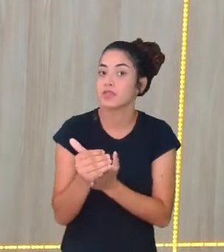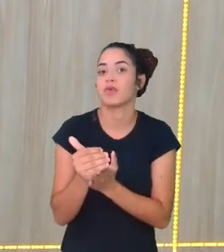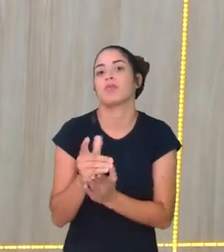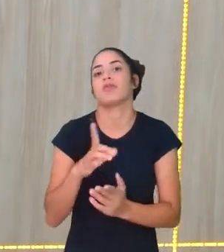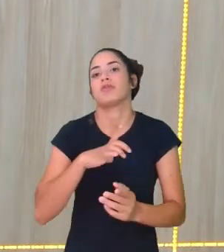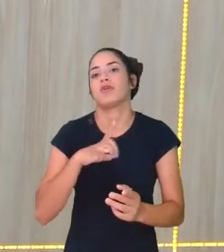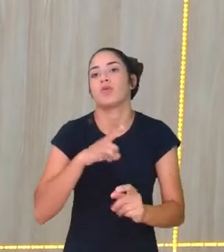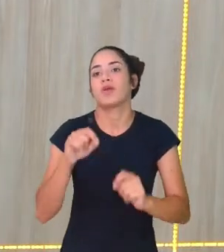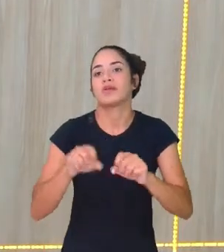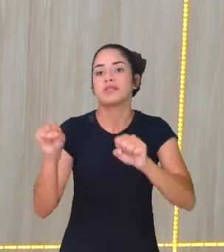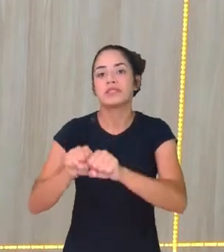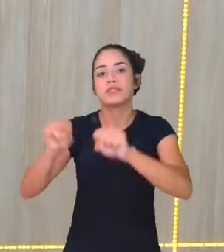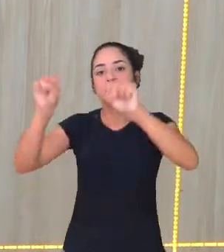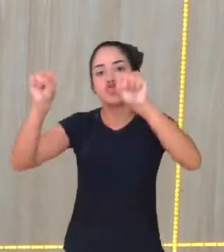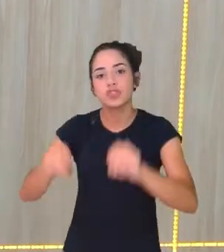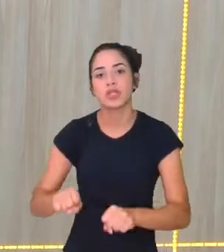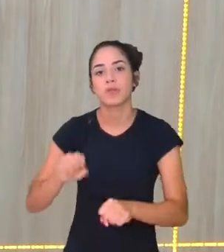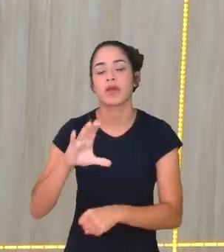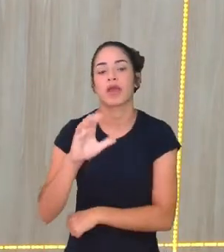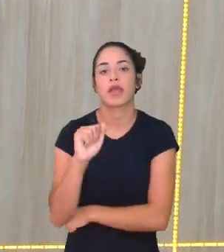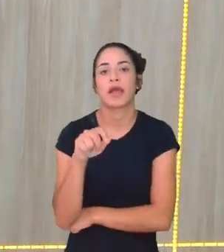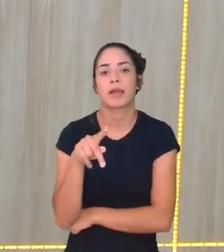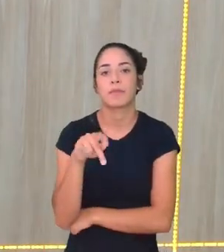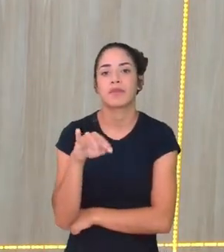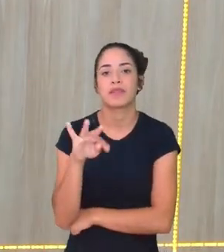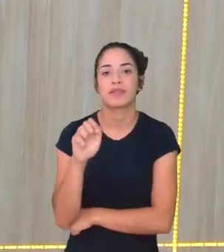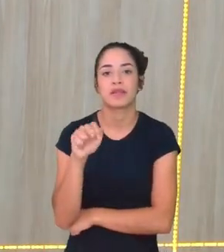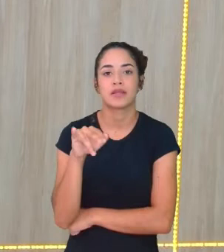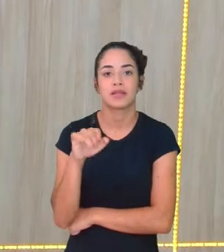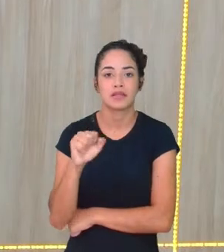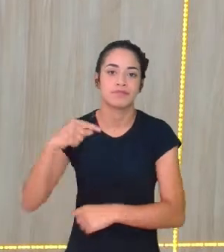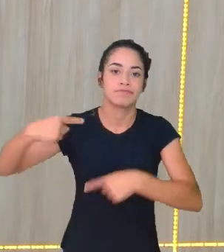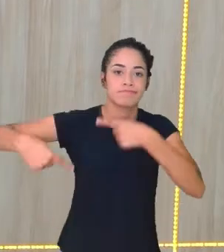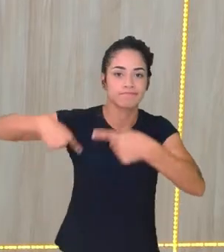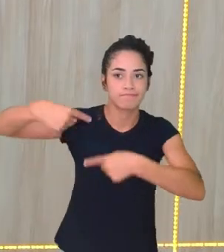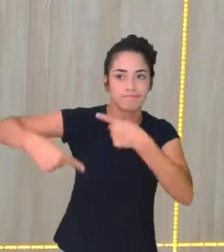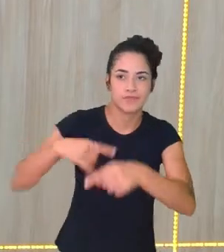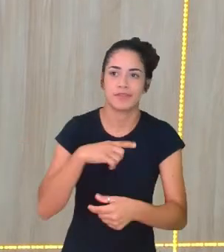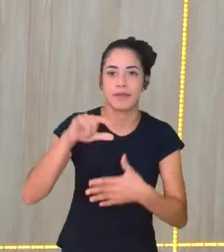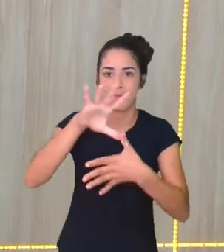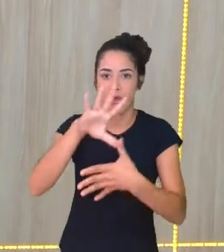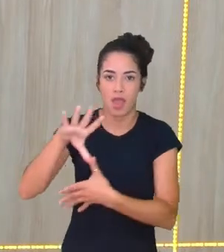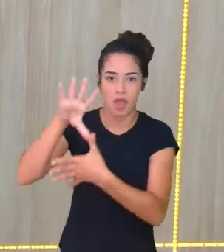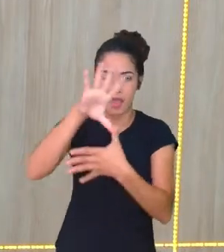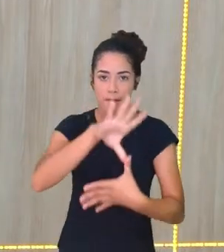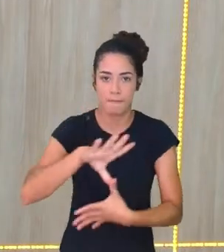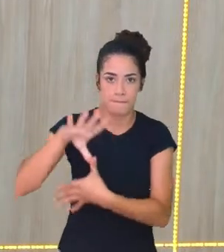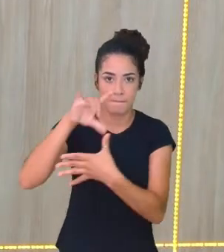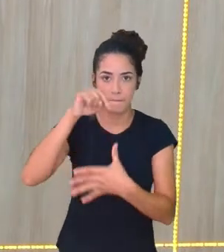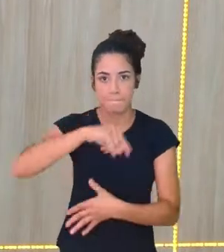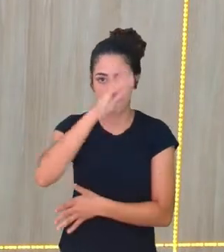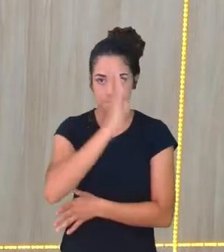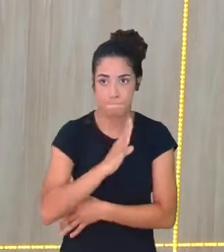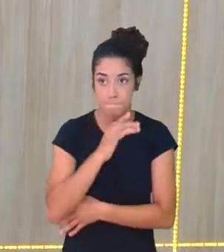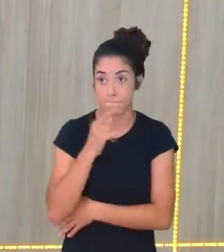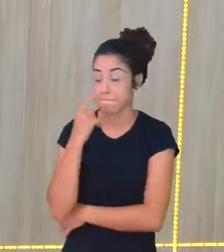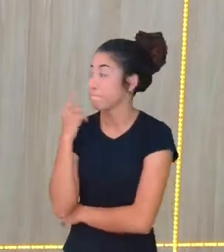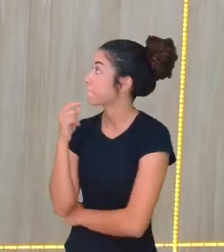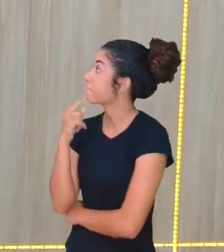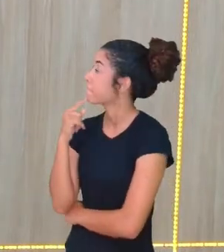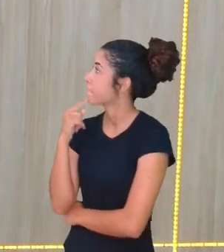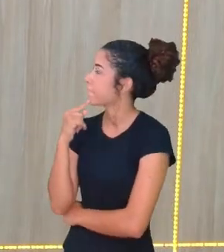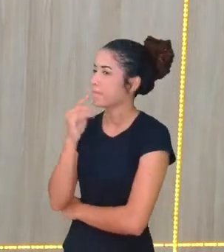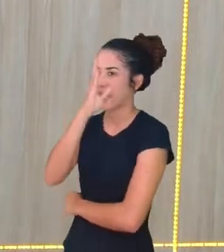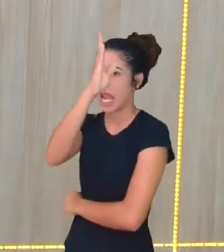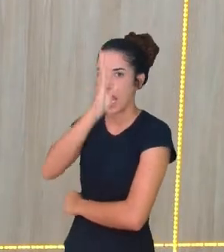estabelecem o sistema de capitanias hereditárias né querem ter o mapa do Brasil e outras palavras esse território aqui